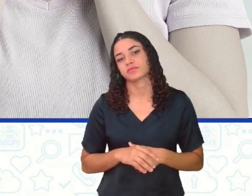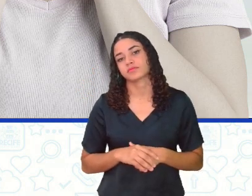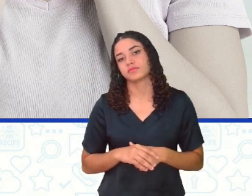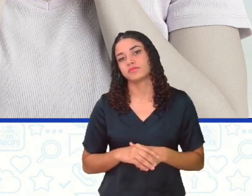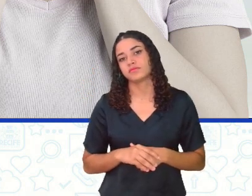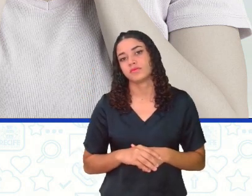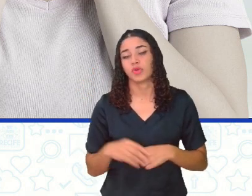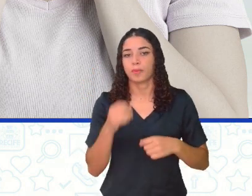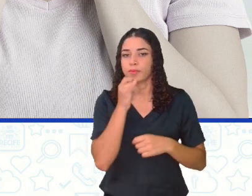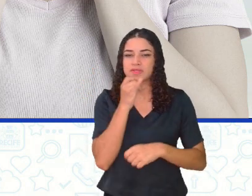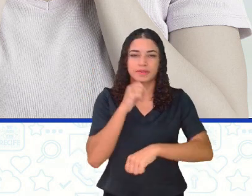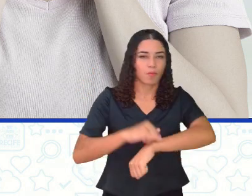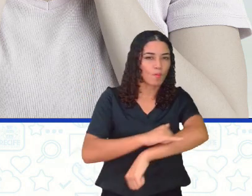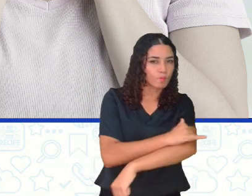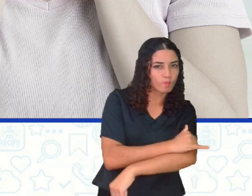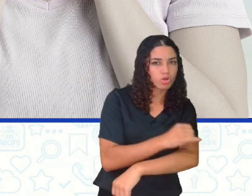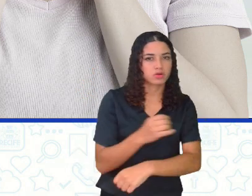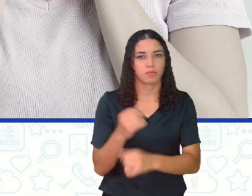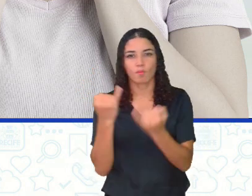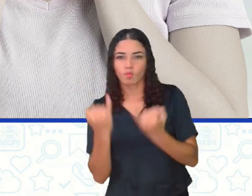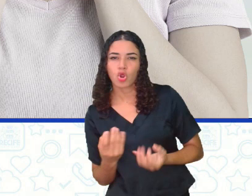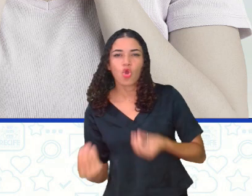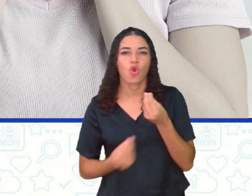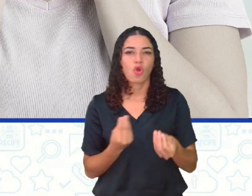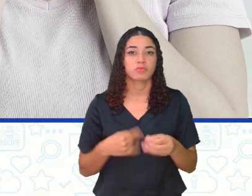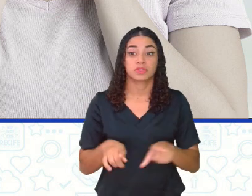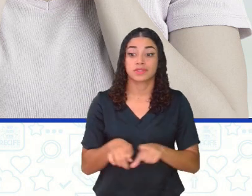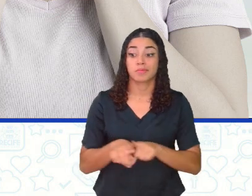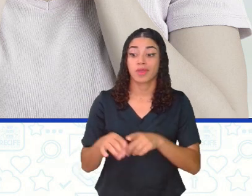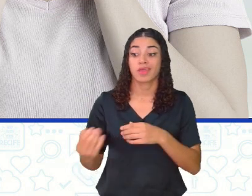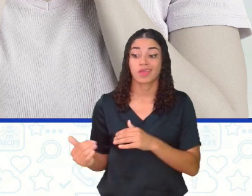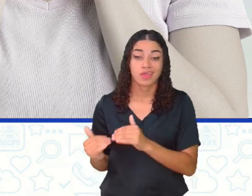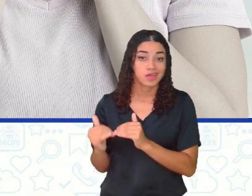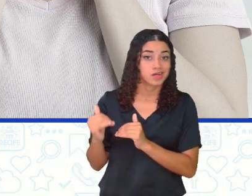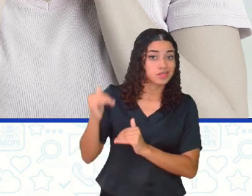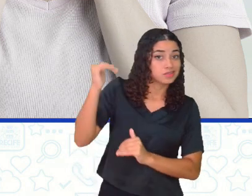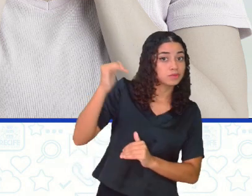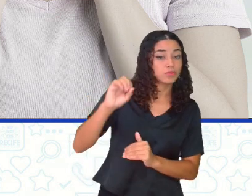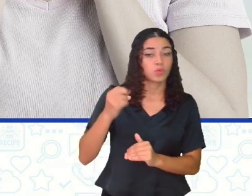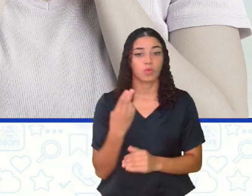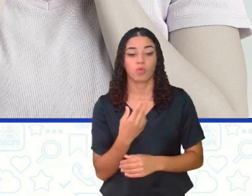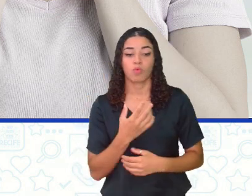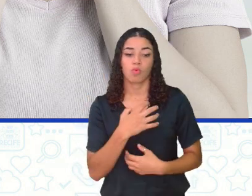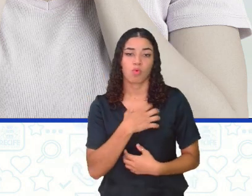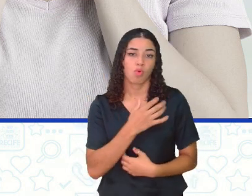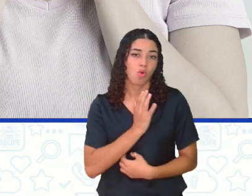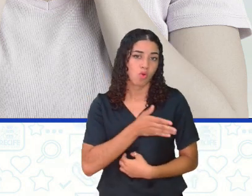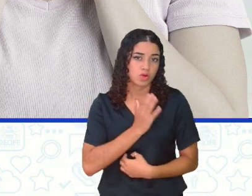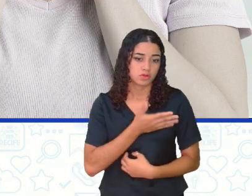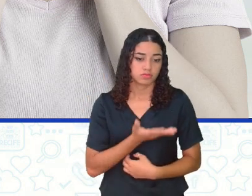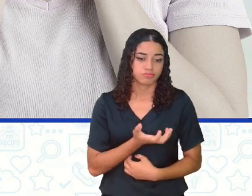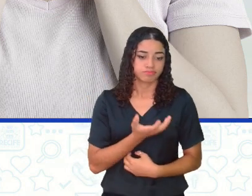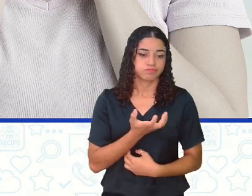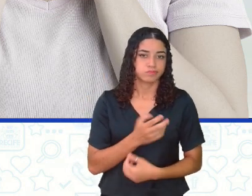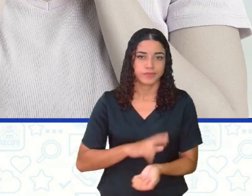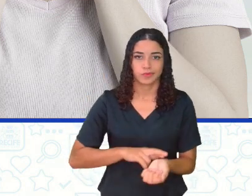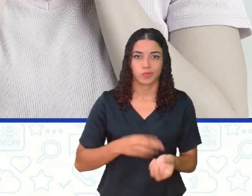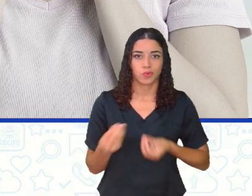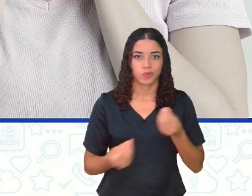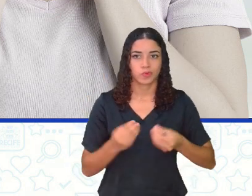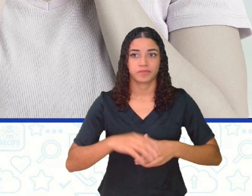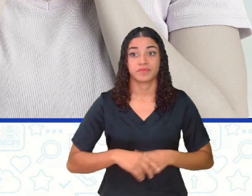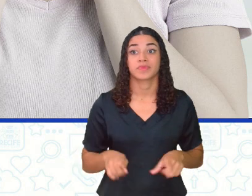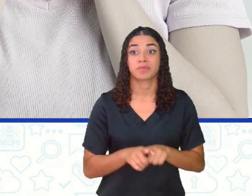do crescimento e o ritmo cardíaco. E aí nós temos, citando duas doenças, o hipertiroidismo e